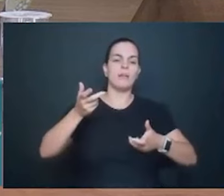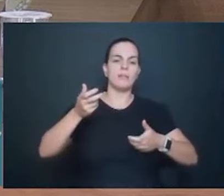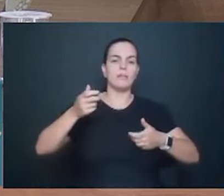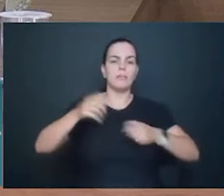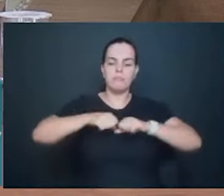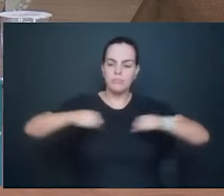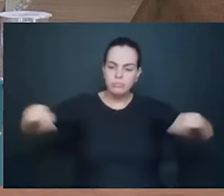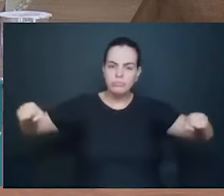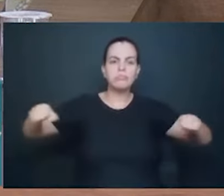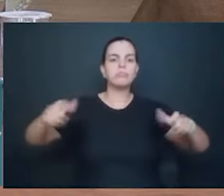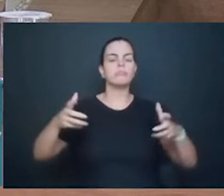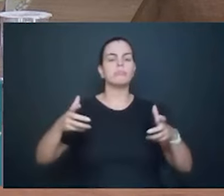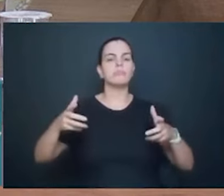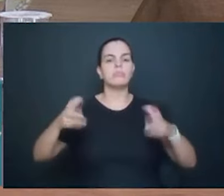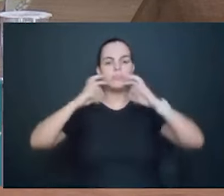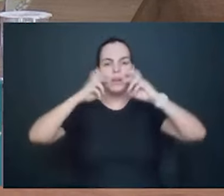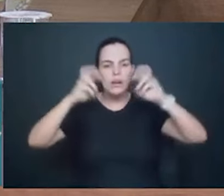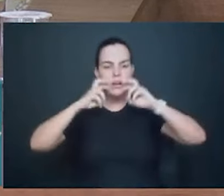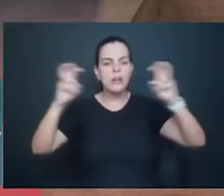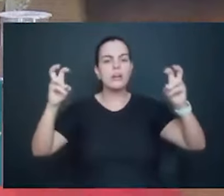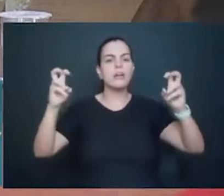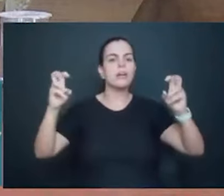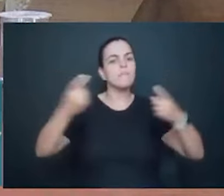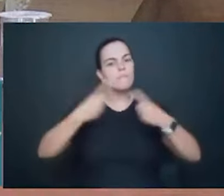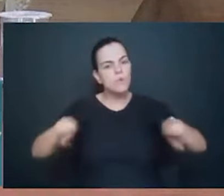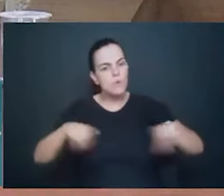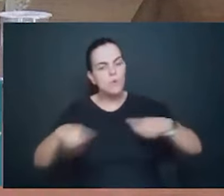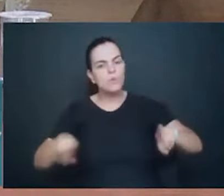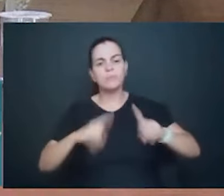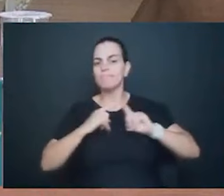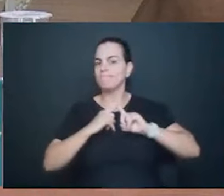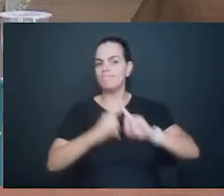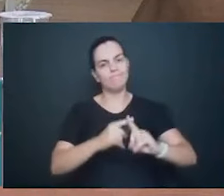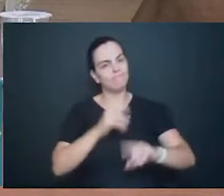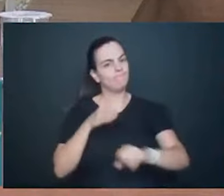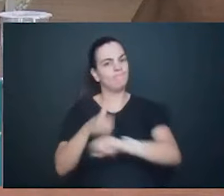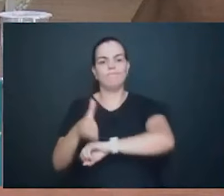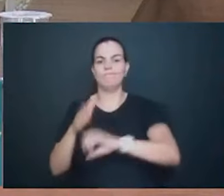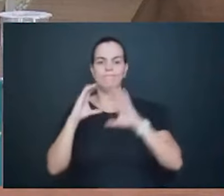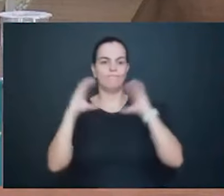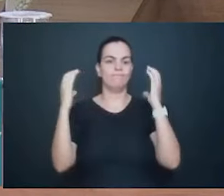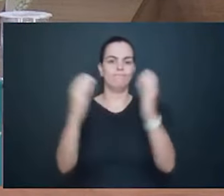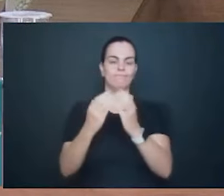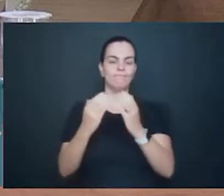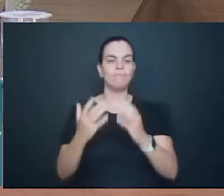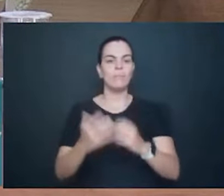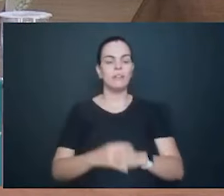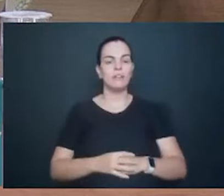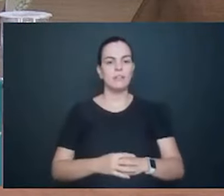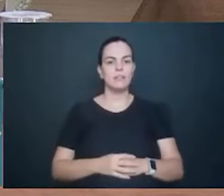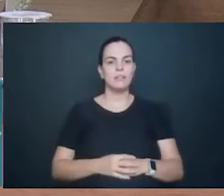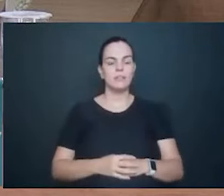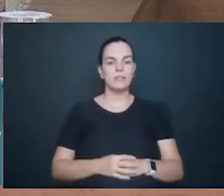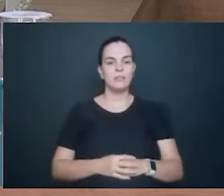E recentemente, na última semana, a gente foi surpreendido com uma decisão do Poder Judiciário que determinou que fosse enviada uma listagem com cerca